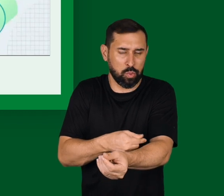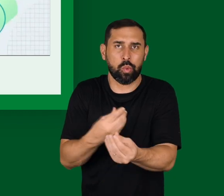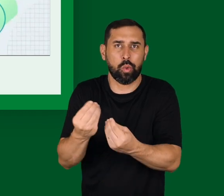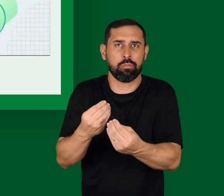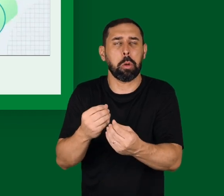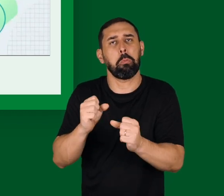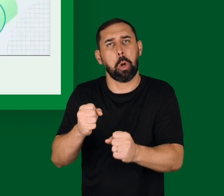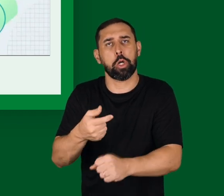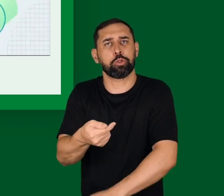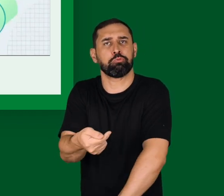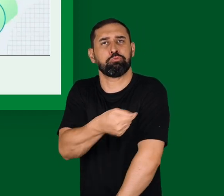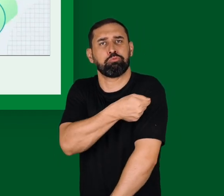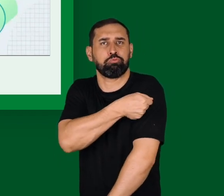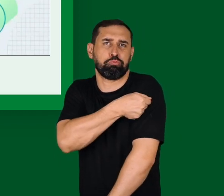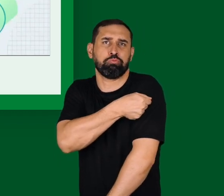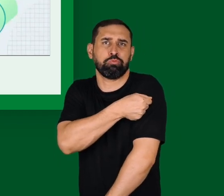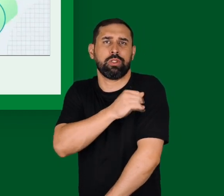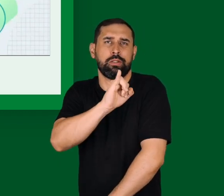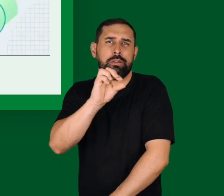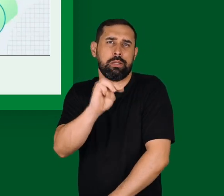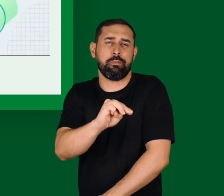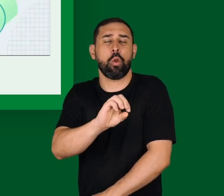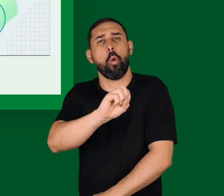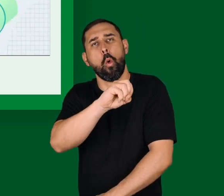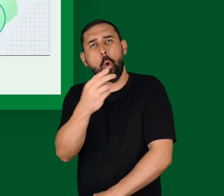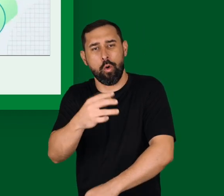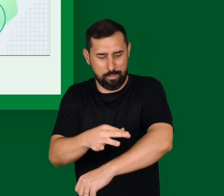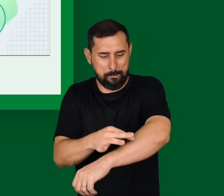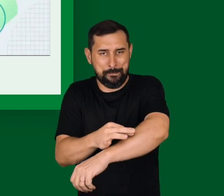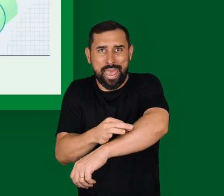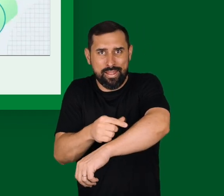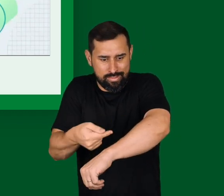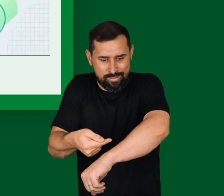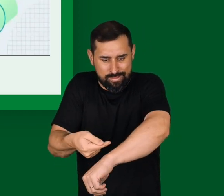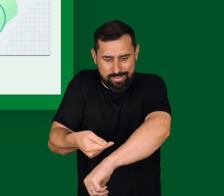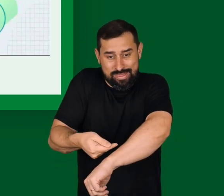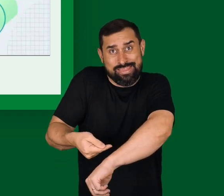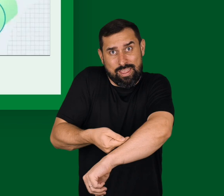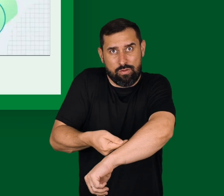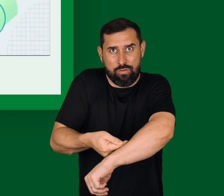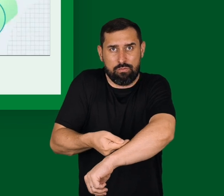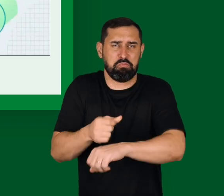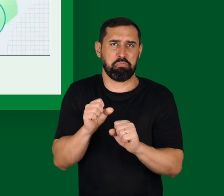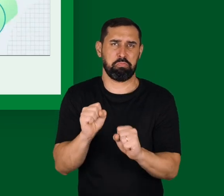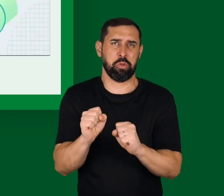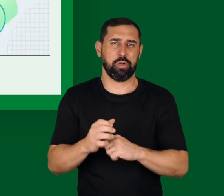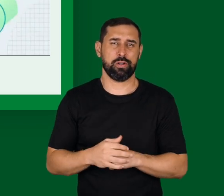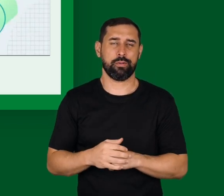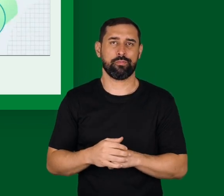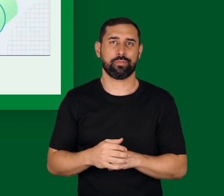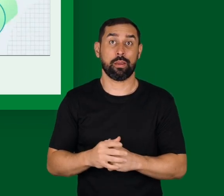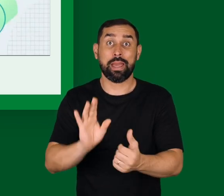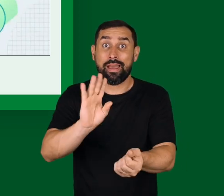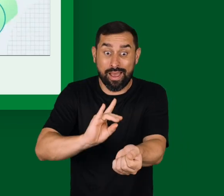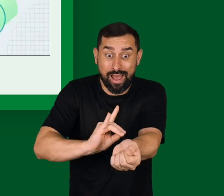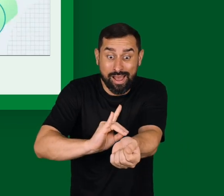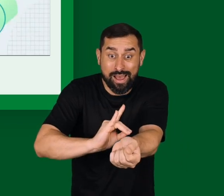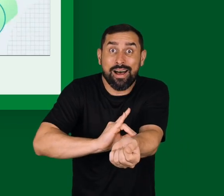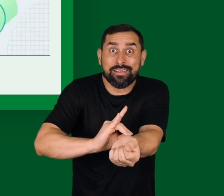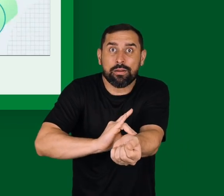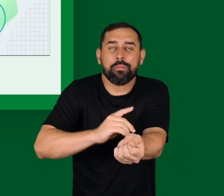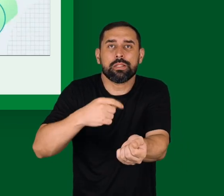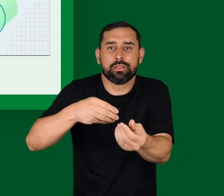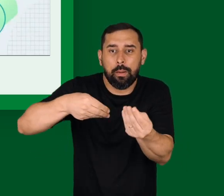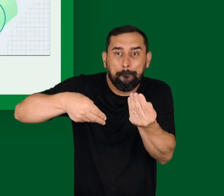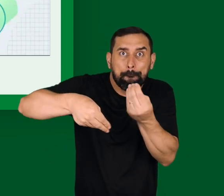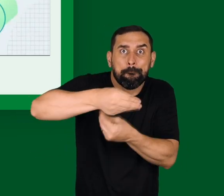utilizar ela sendo aplicada da forma intramuscular ou subcutânea, tá? Então a gente sempre vai utilizar a adrenalina